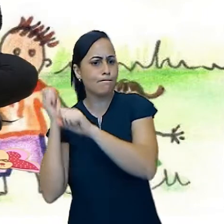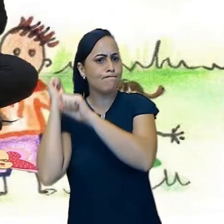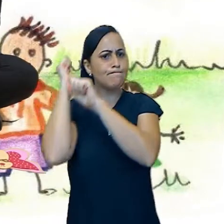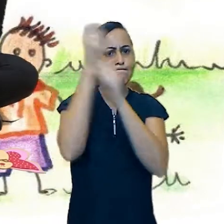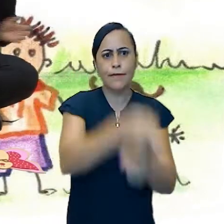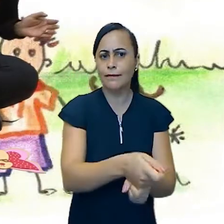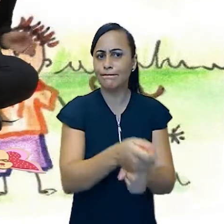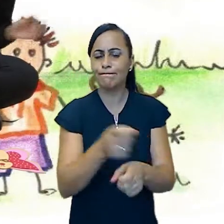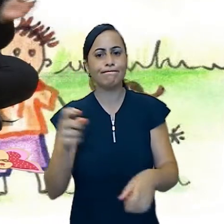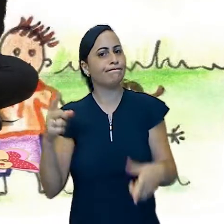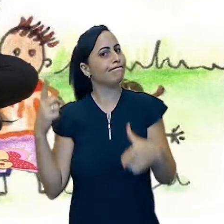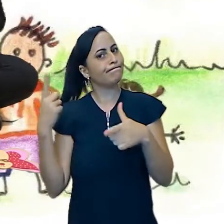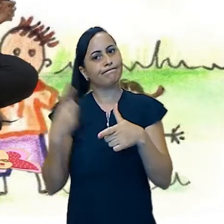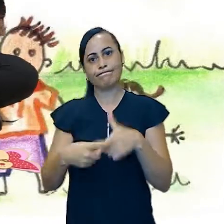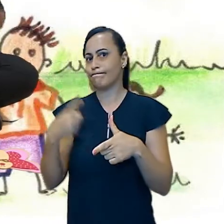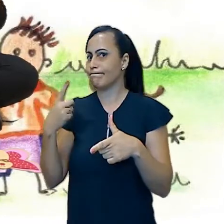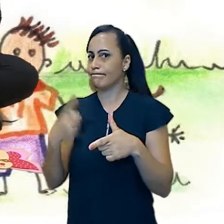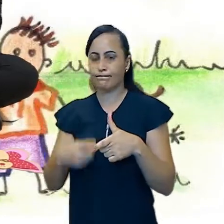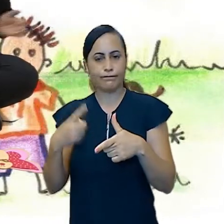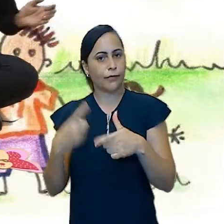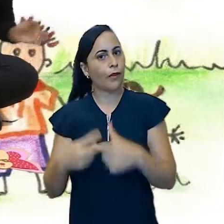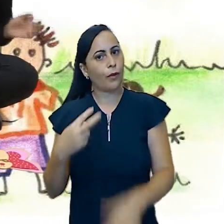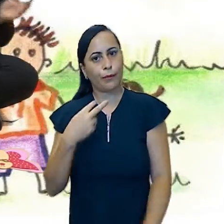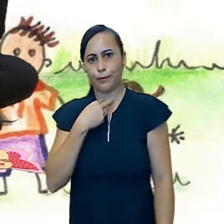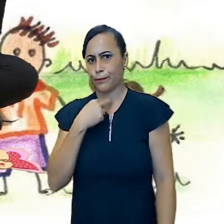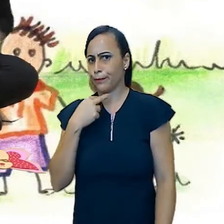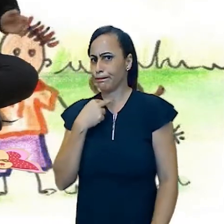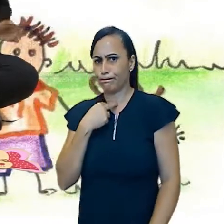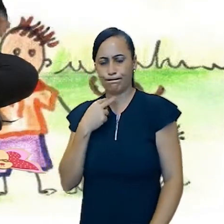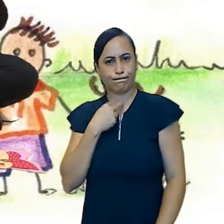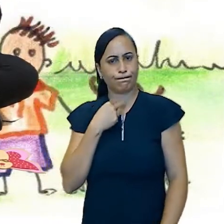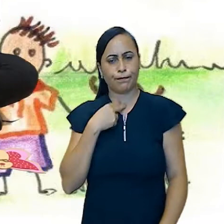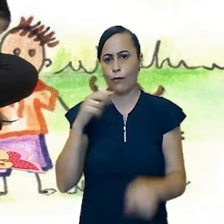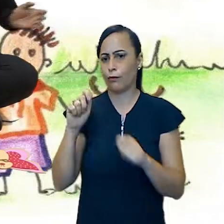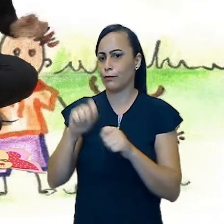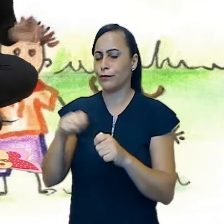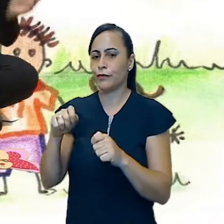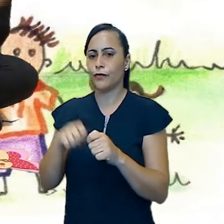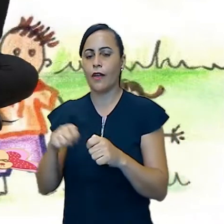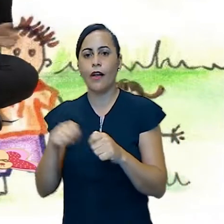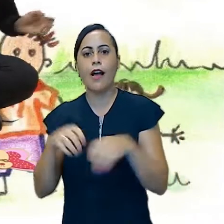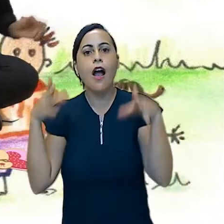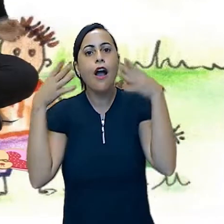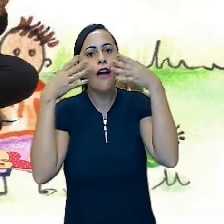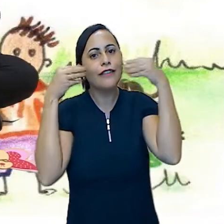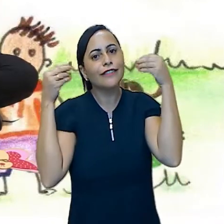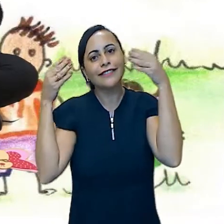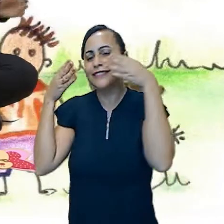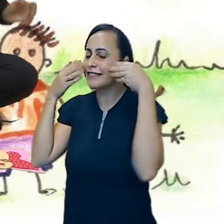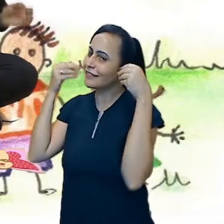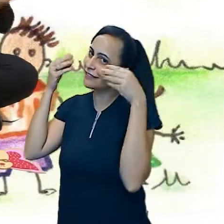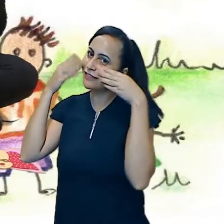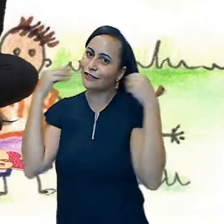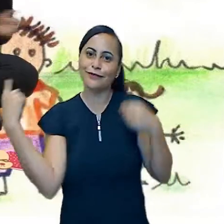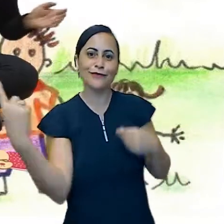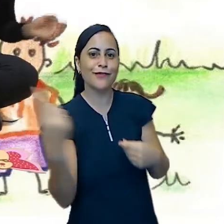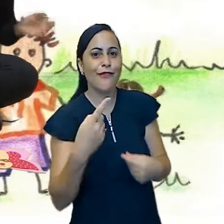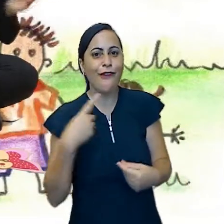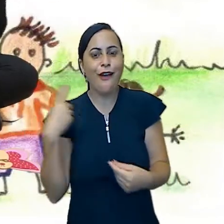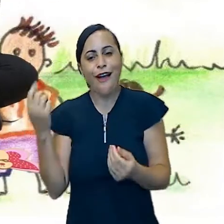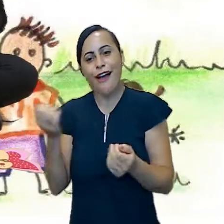gato, tô, porque isso sou. Não se faz, faz, faz. O gatinho é nosso